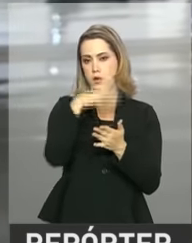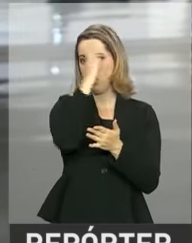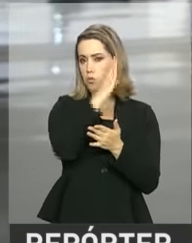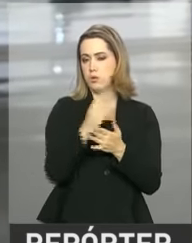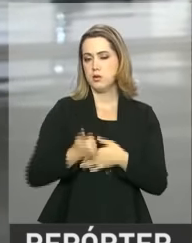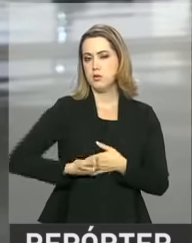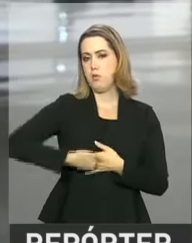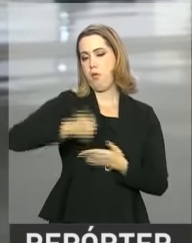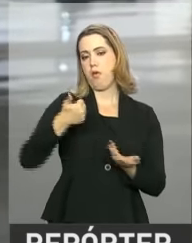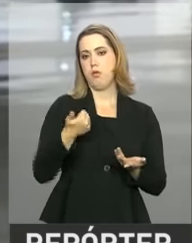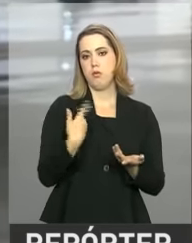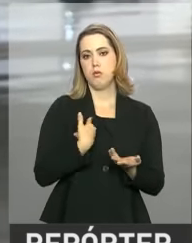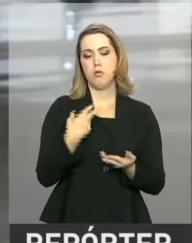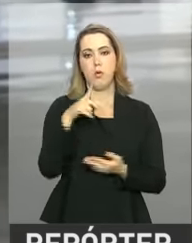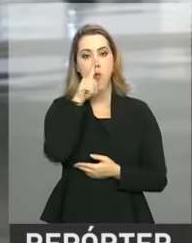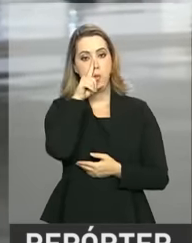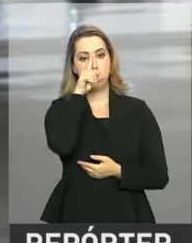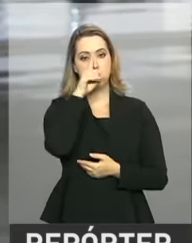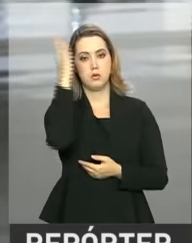o risco Brasil caiu de